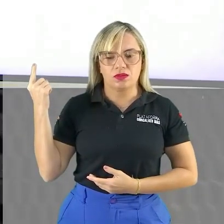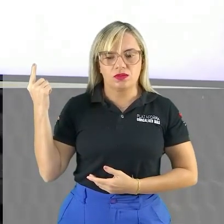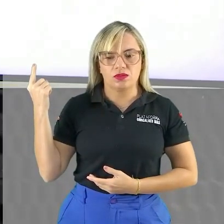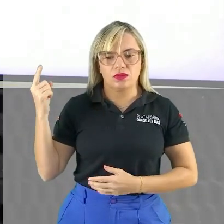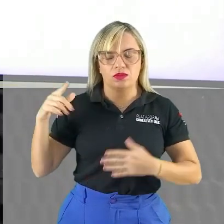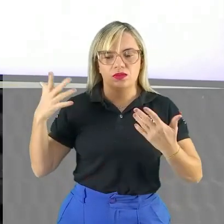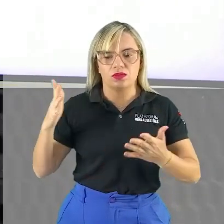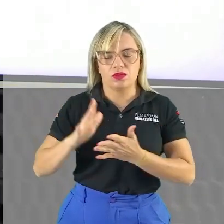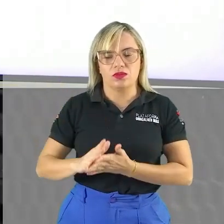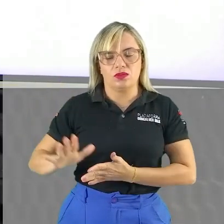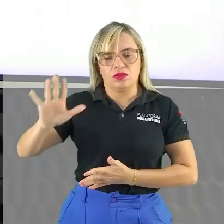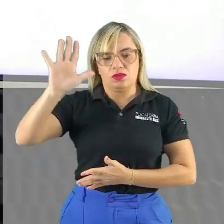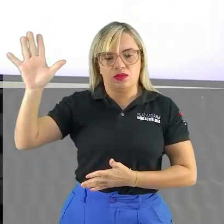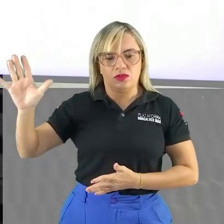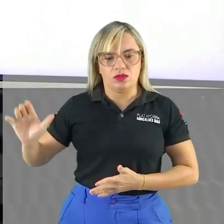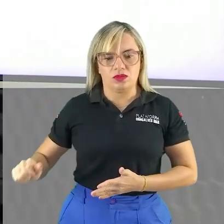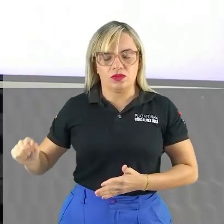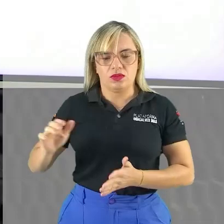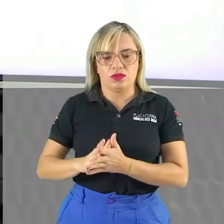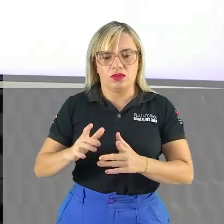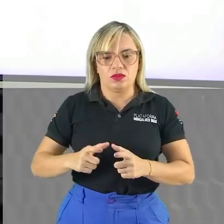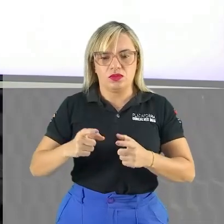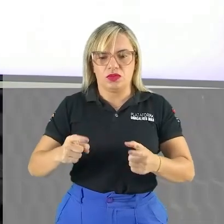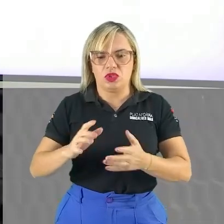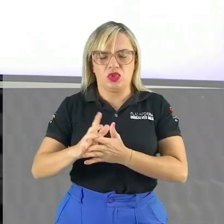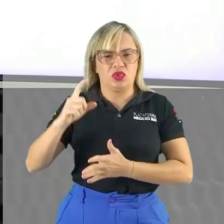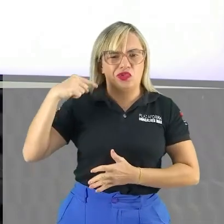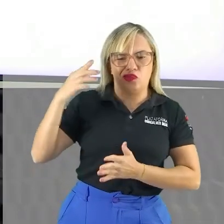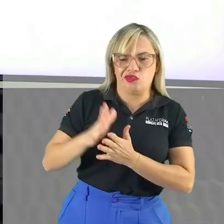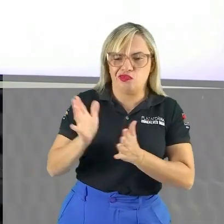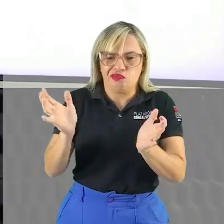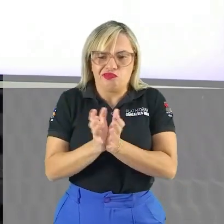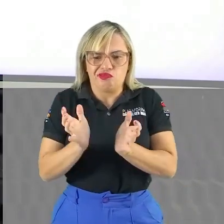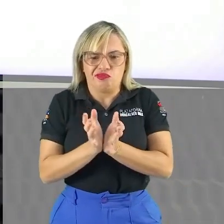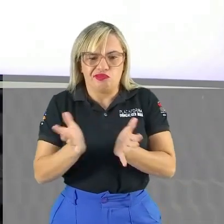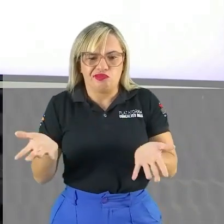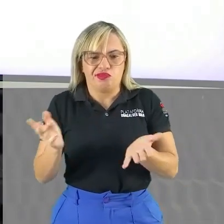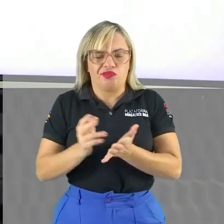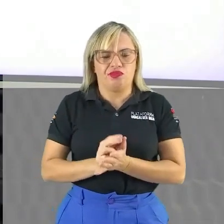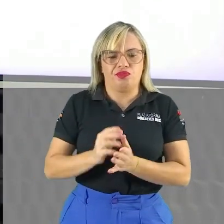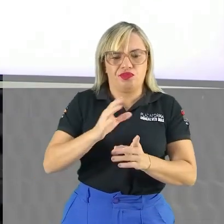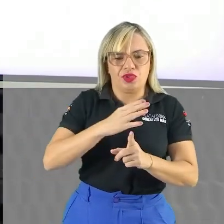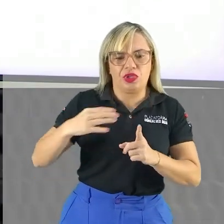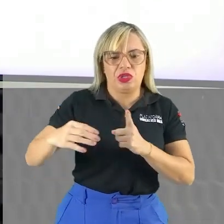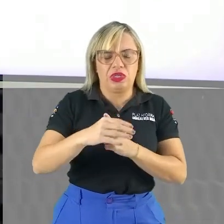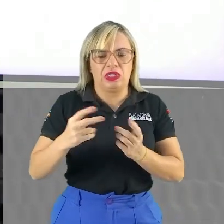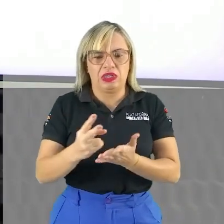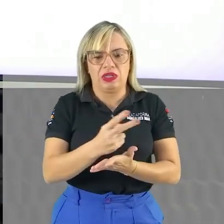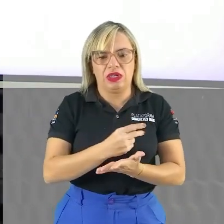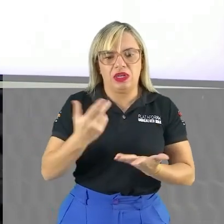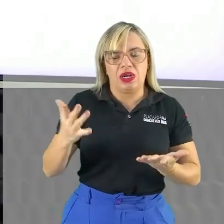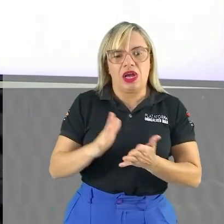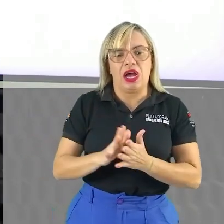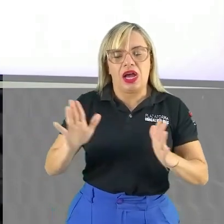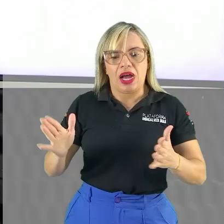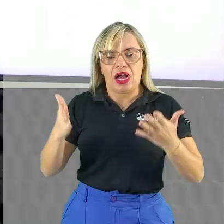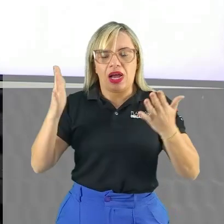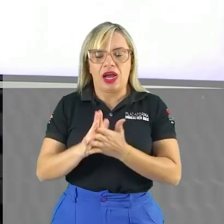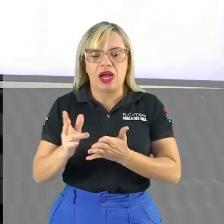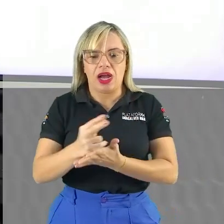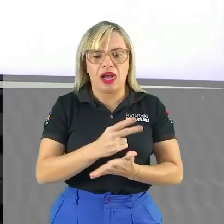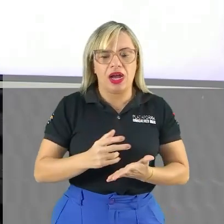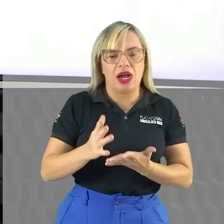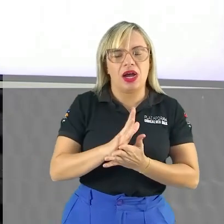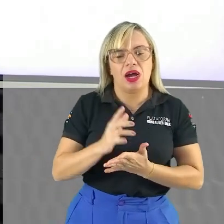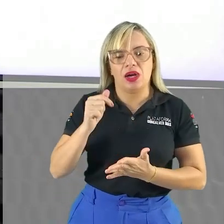a África parece um lugar cheio de tribos doidas e rituais de desenho animado. A animação O Rei Leão, da Disney, o mais